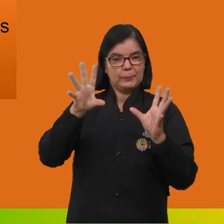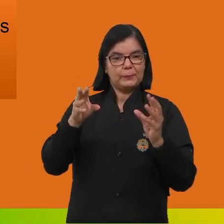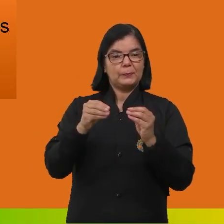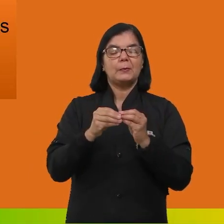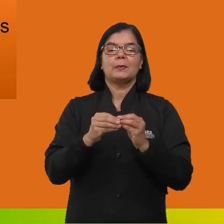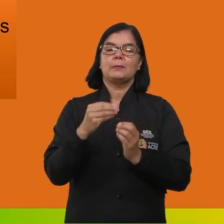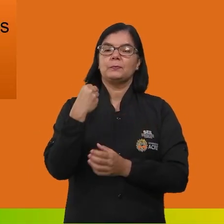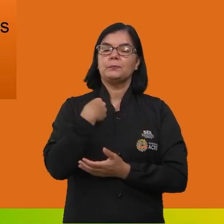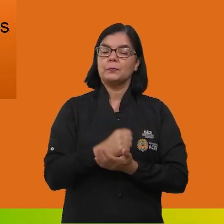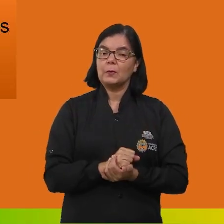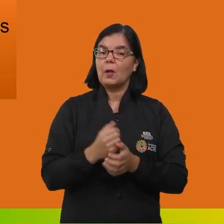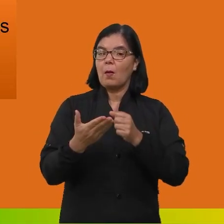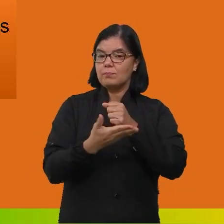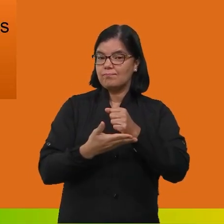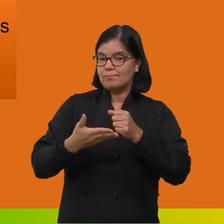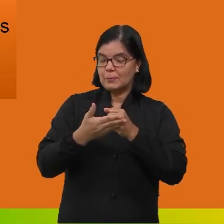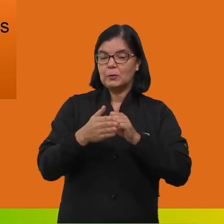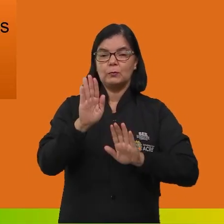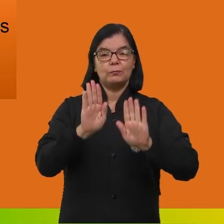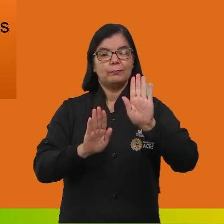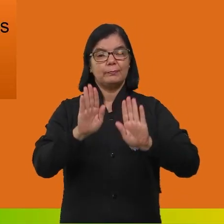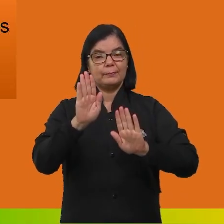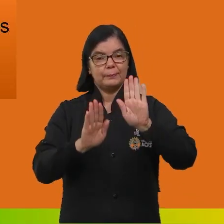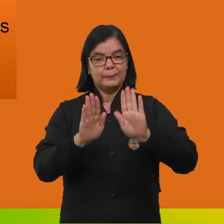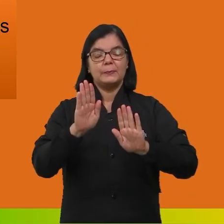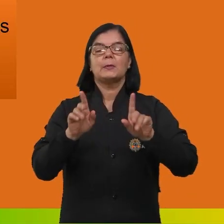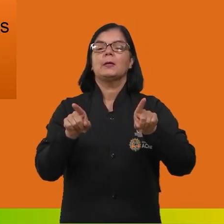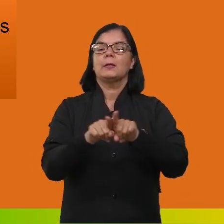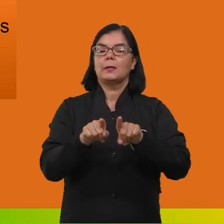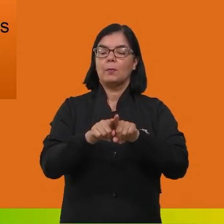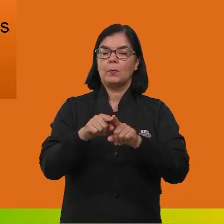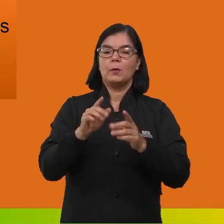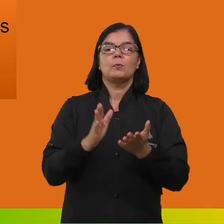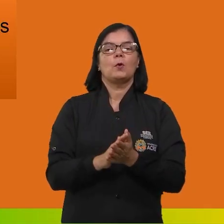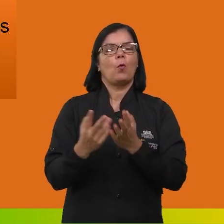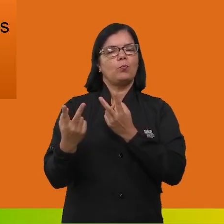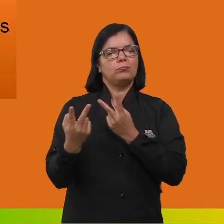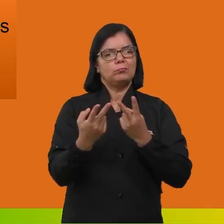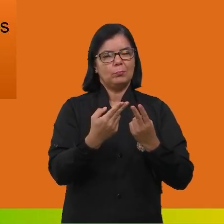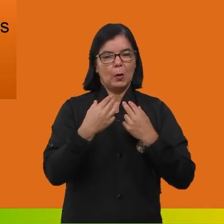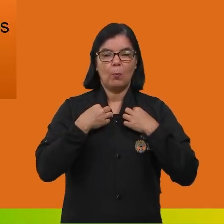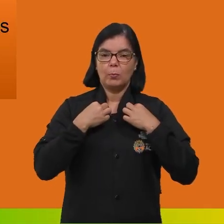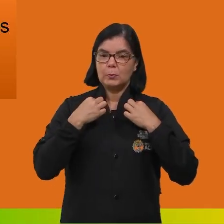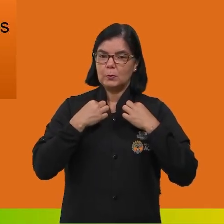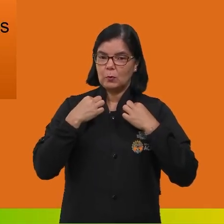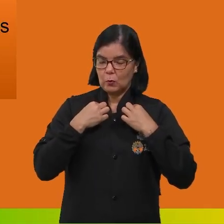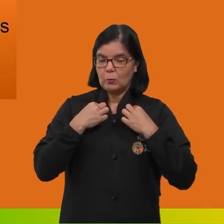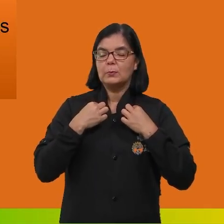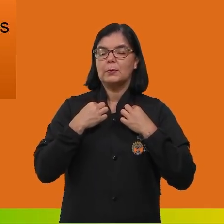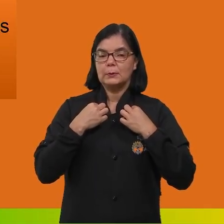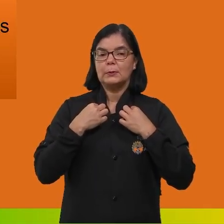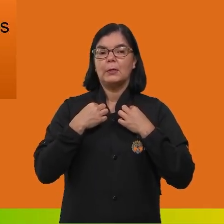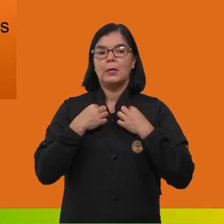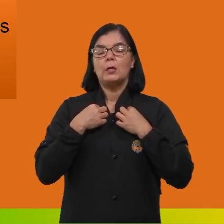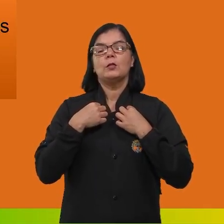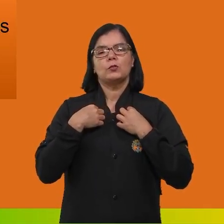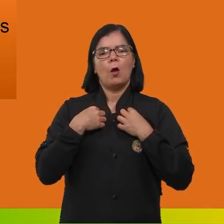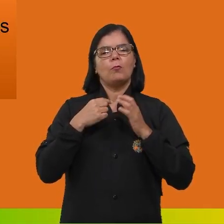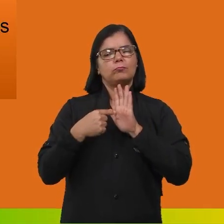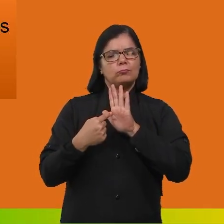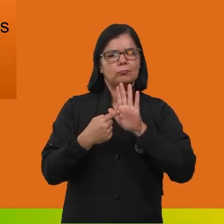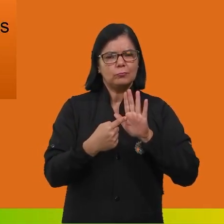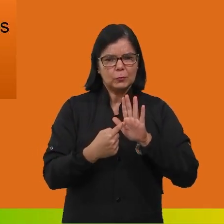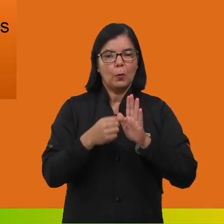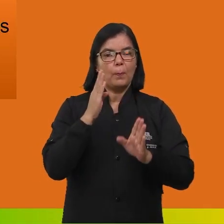simplifica. Basicamente, na pantomima, trabalha-se com o mesmo figurino, né? Basicamente, eles são